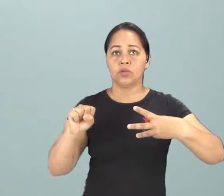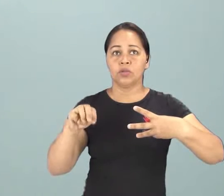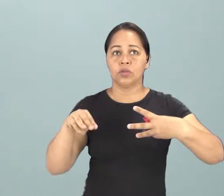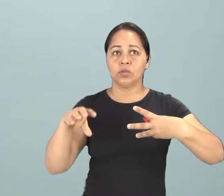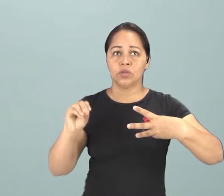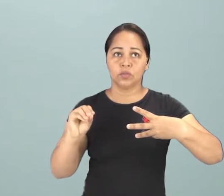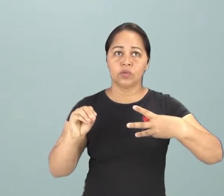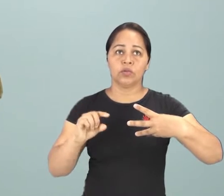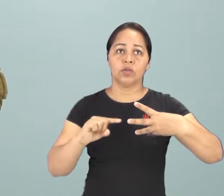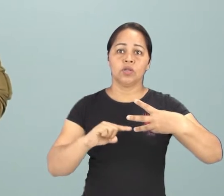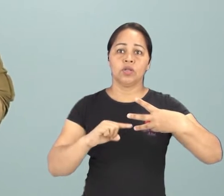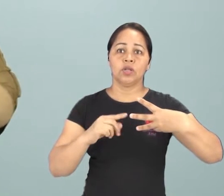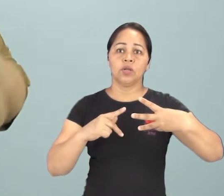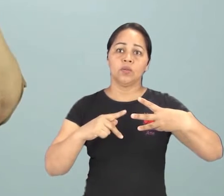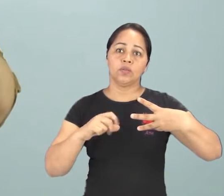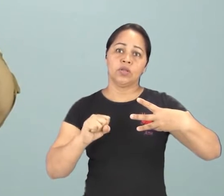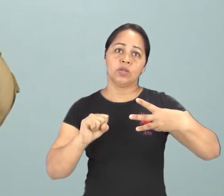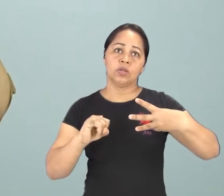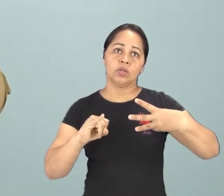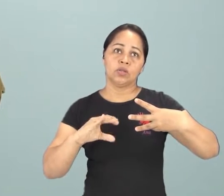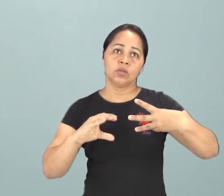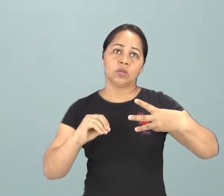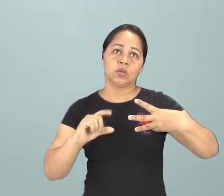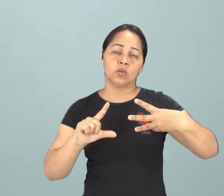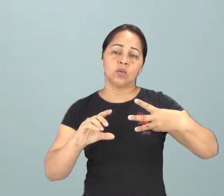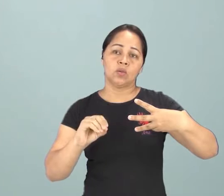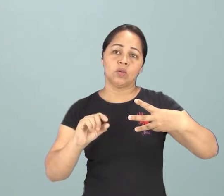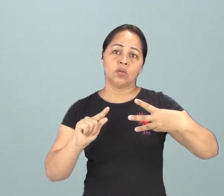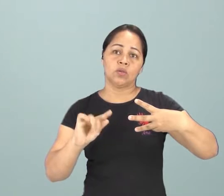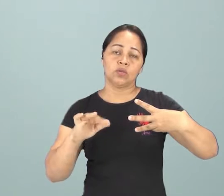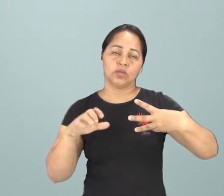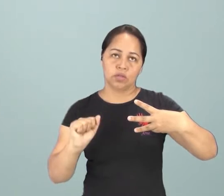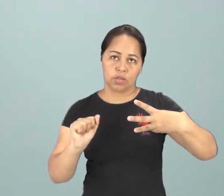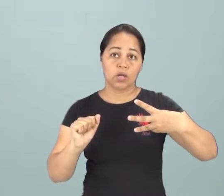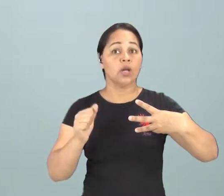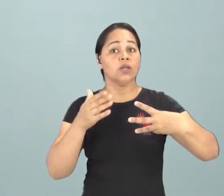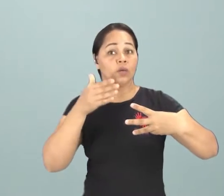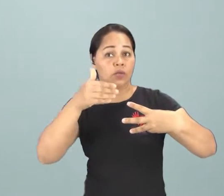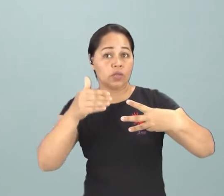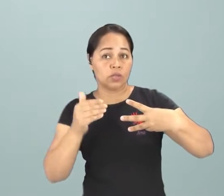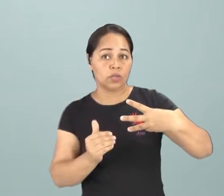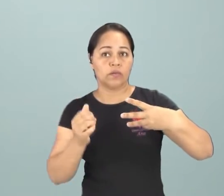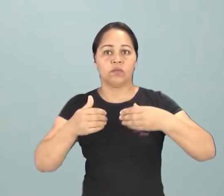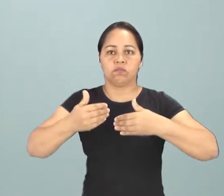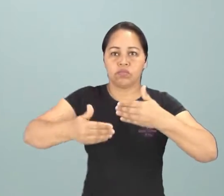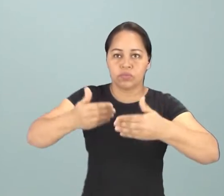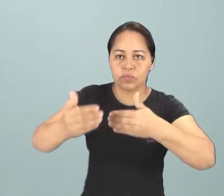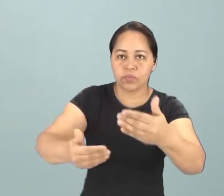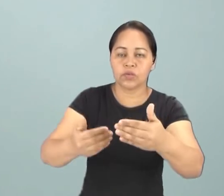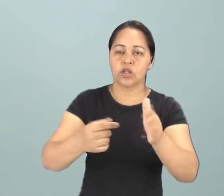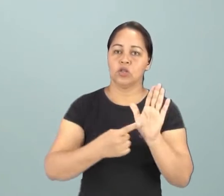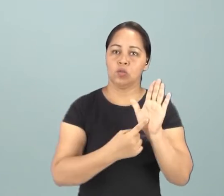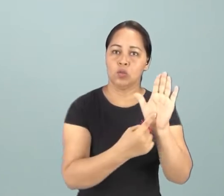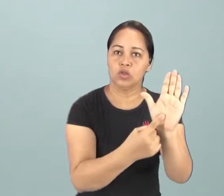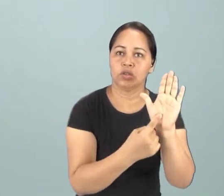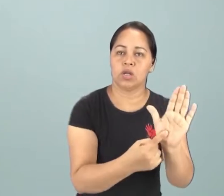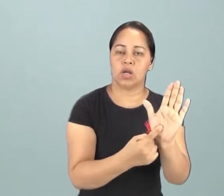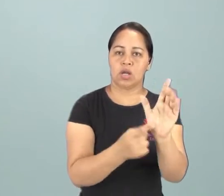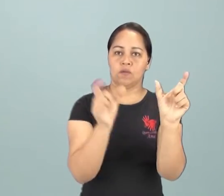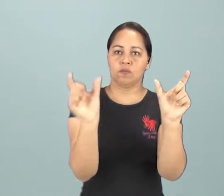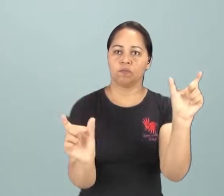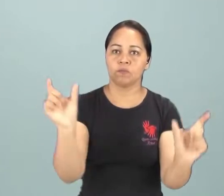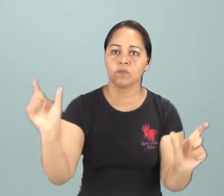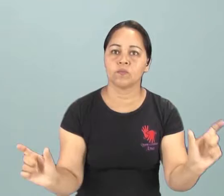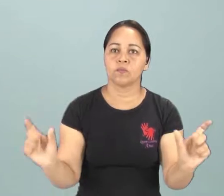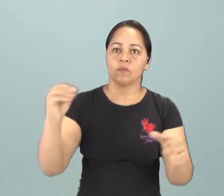bastante a essas teorias. Lá em Portugal, o que ajudou a acontecer toda essa da ênfase ao